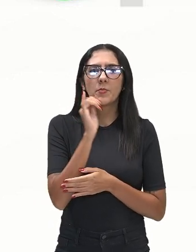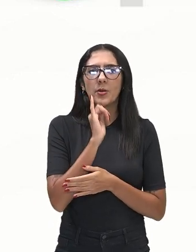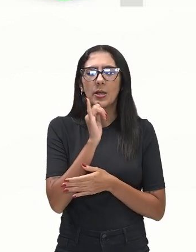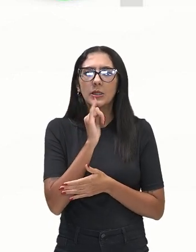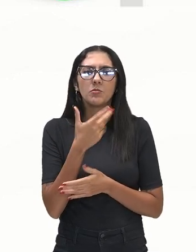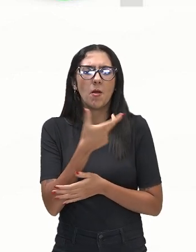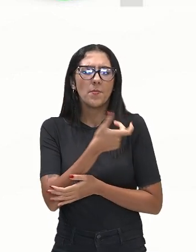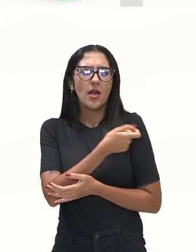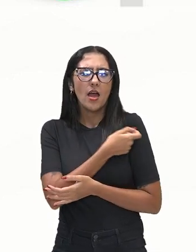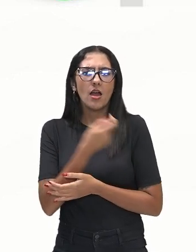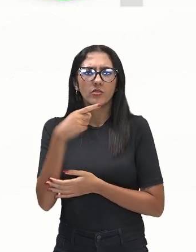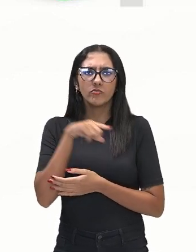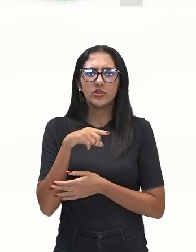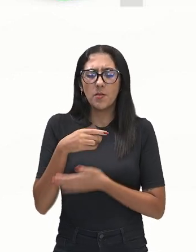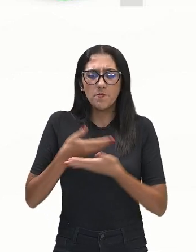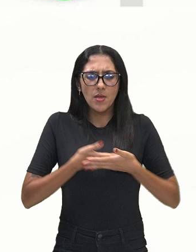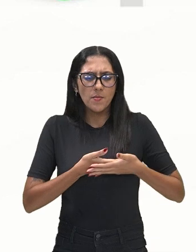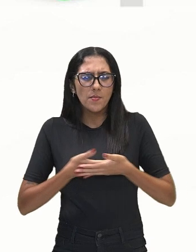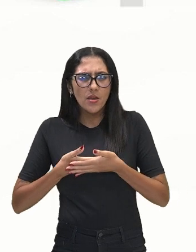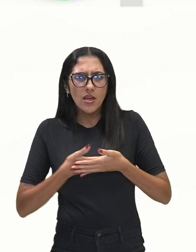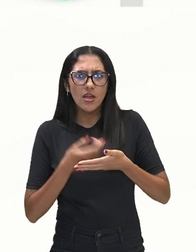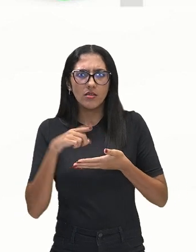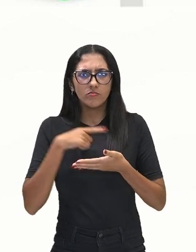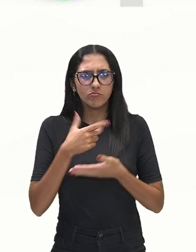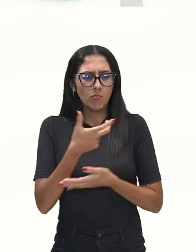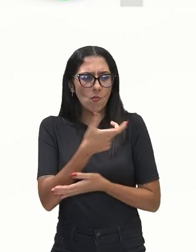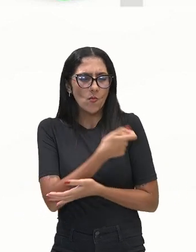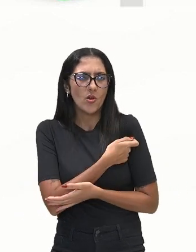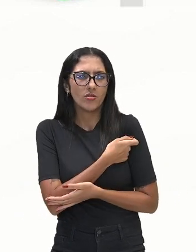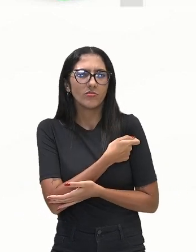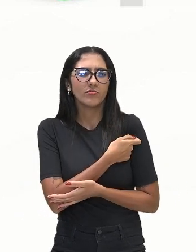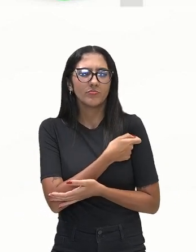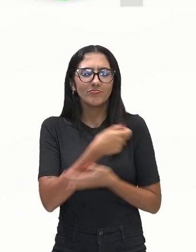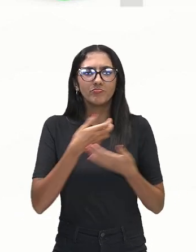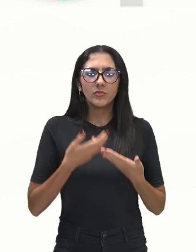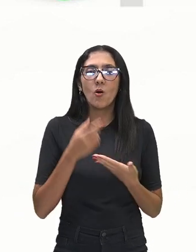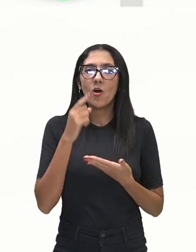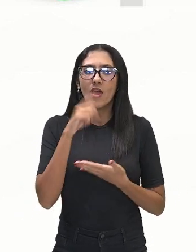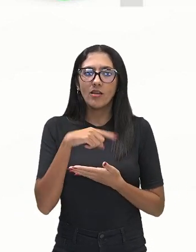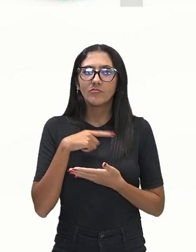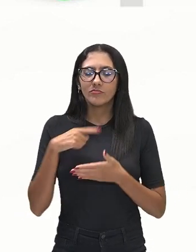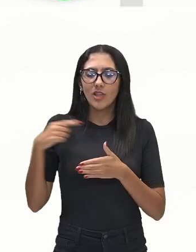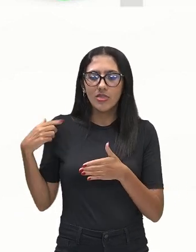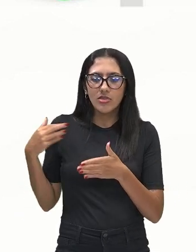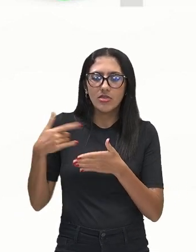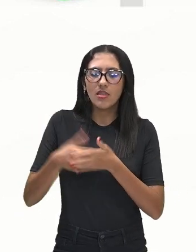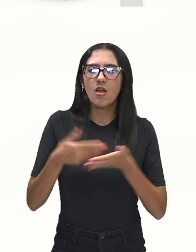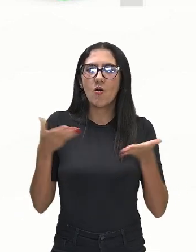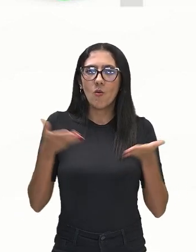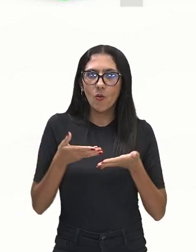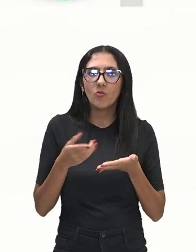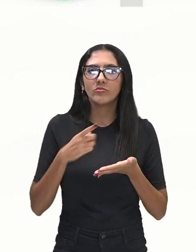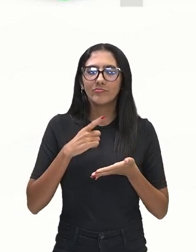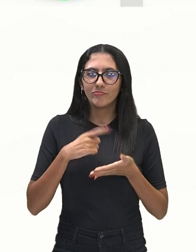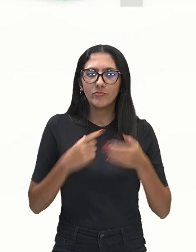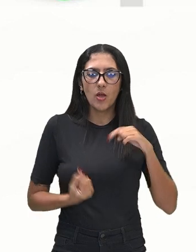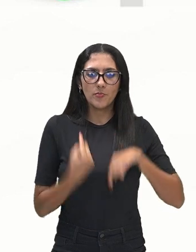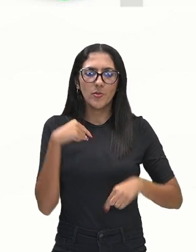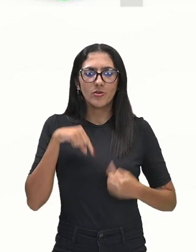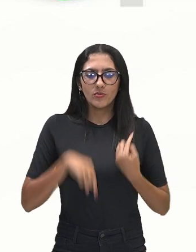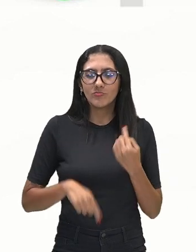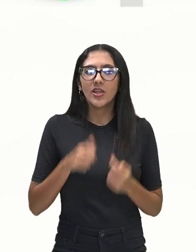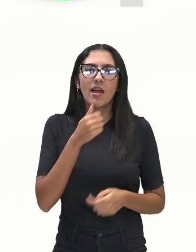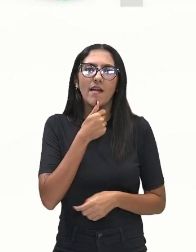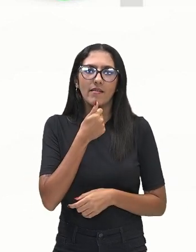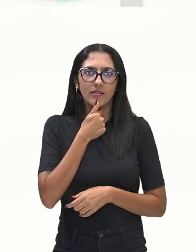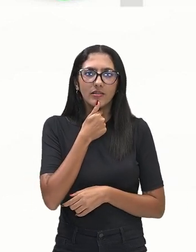tomaram bebezinhos, quando você era bebezinho? Pois é, até hoje ela ainda está atuando no seu